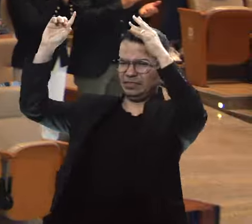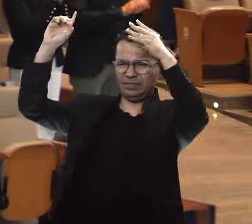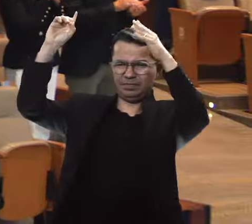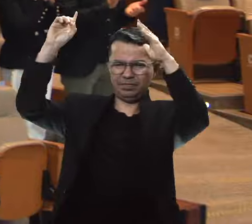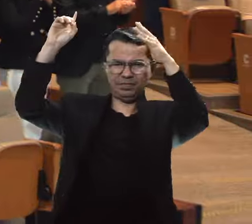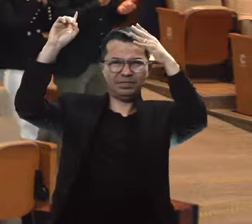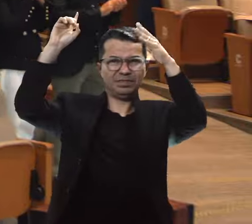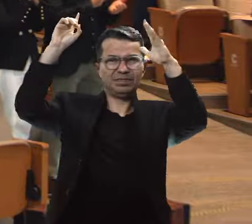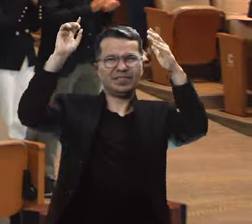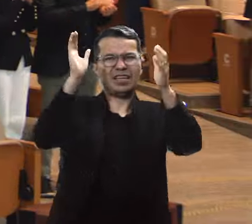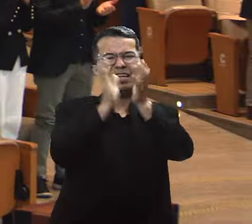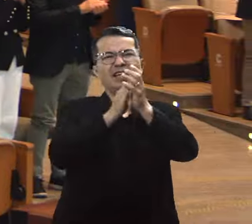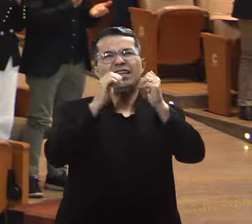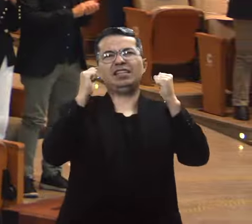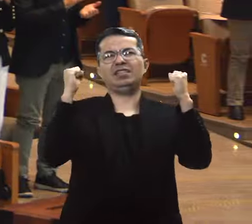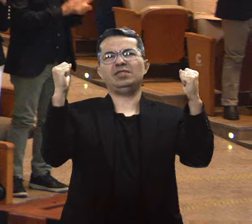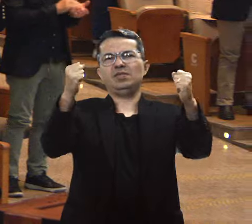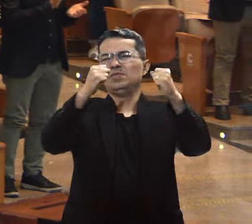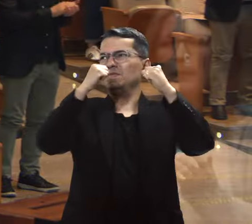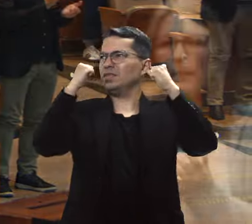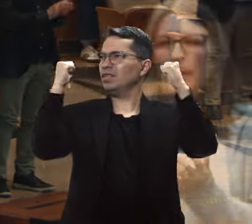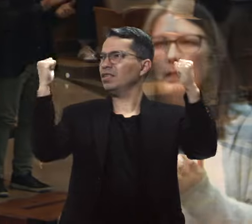Aleluia, aleluia.